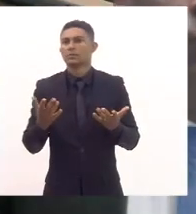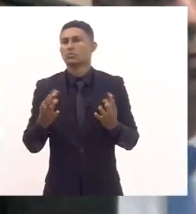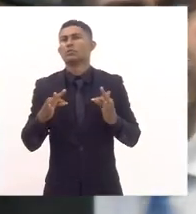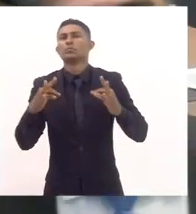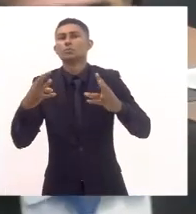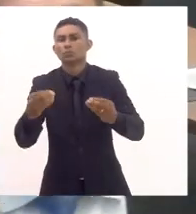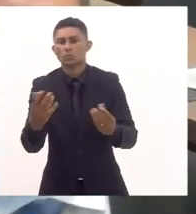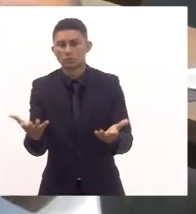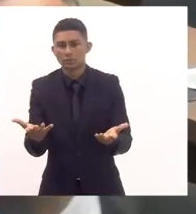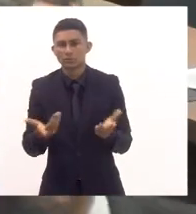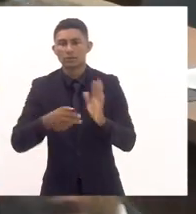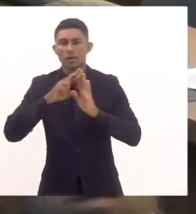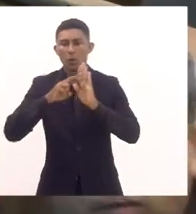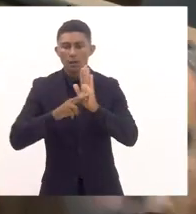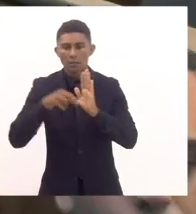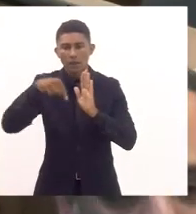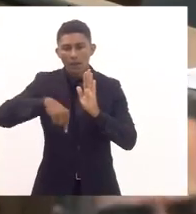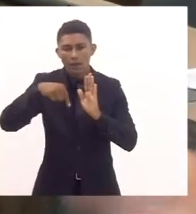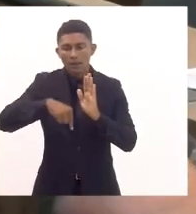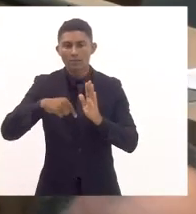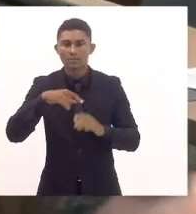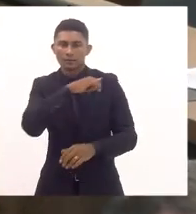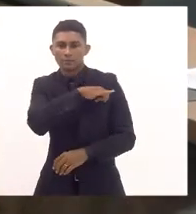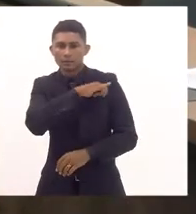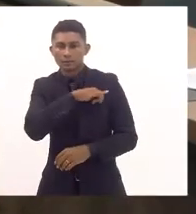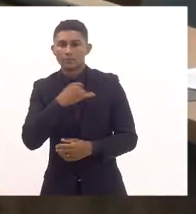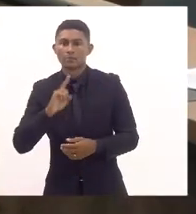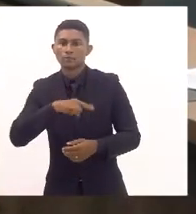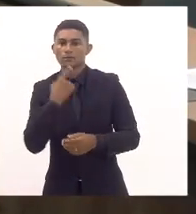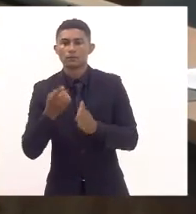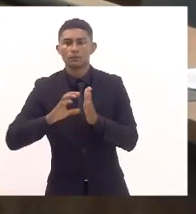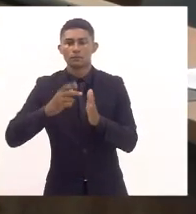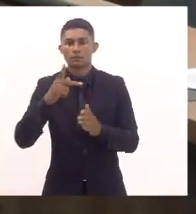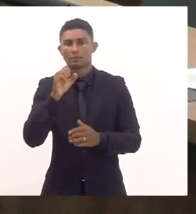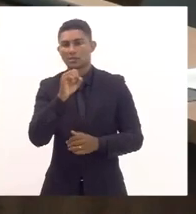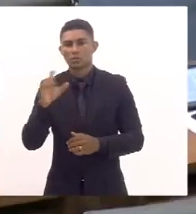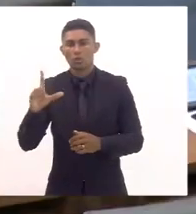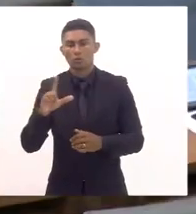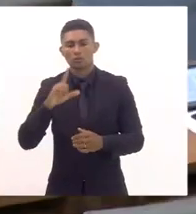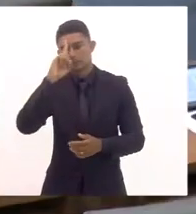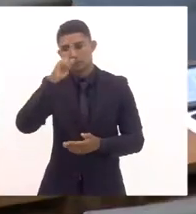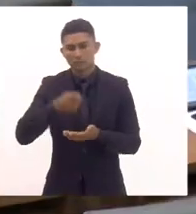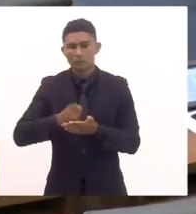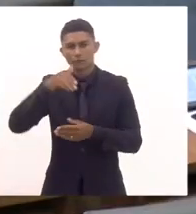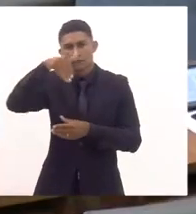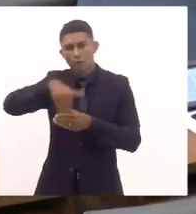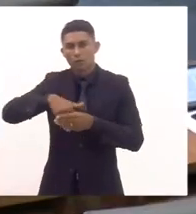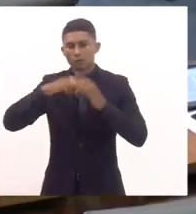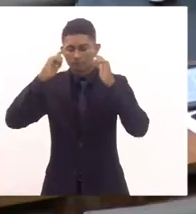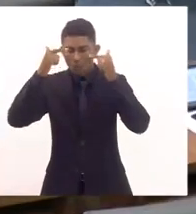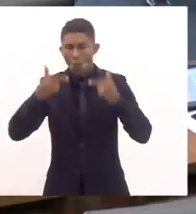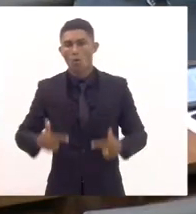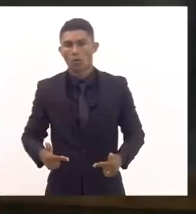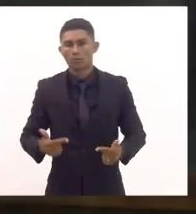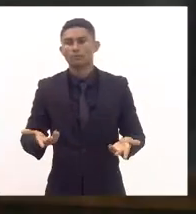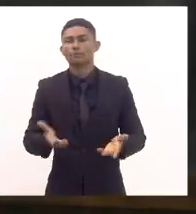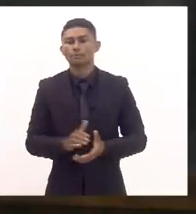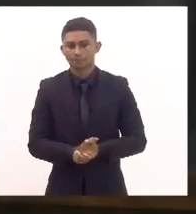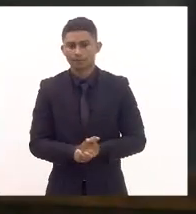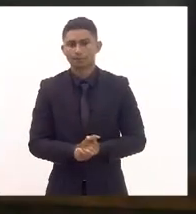enfrenta na regulação dos transportes aqui no Rio de Janeiro a bancada do pessoal definiu pela abstenção a